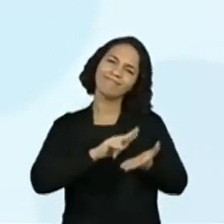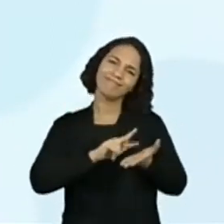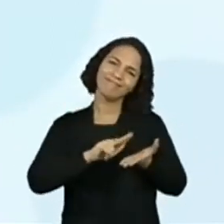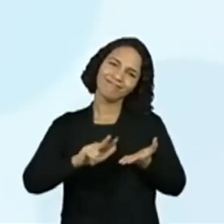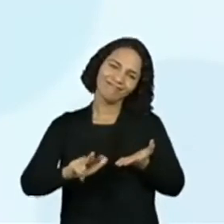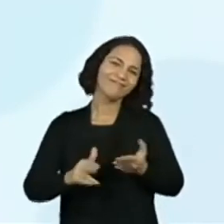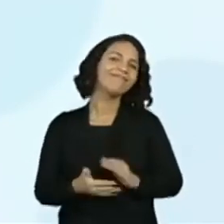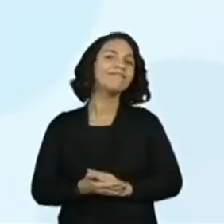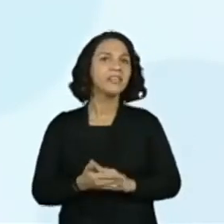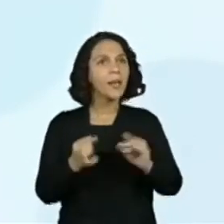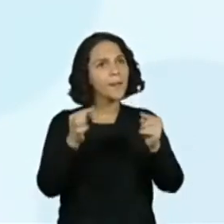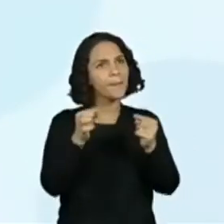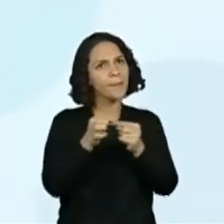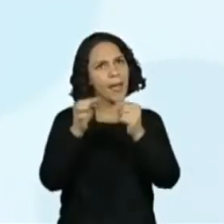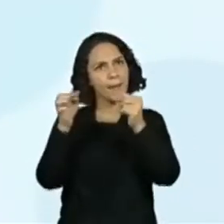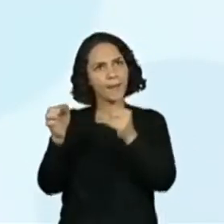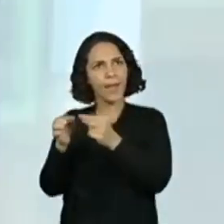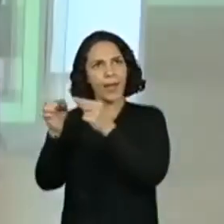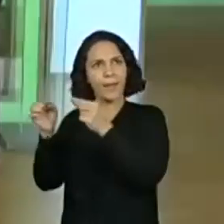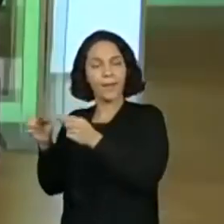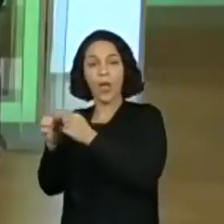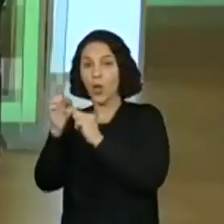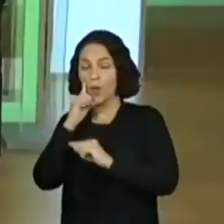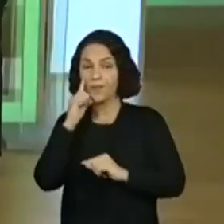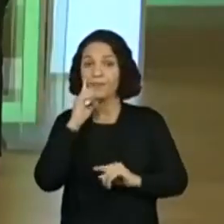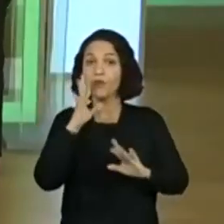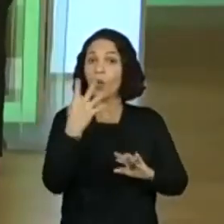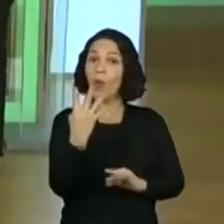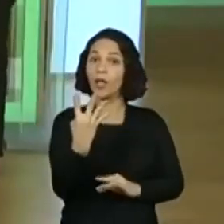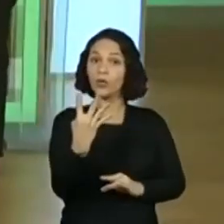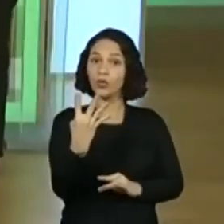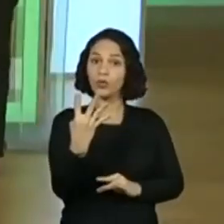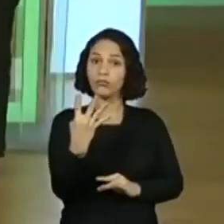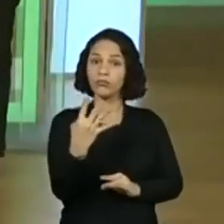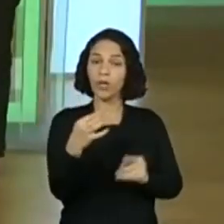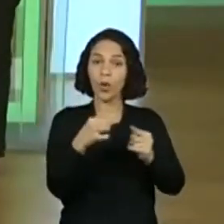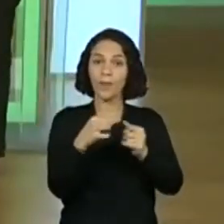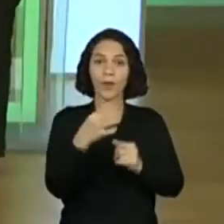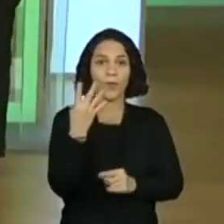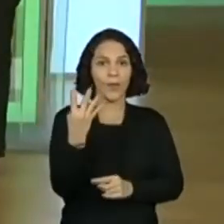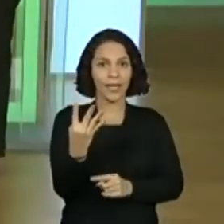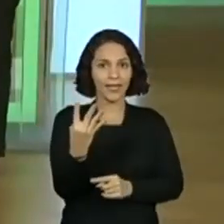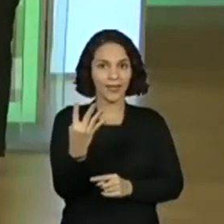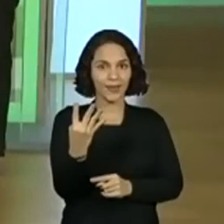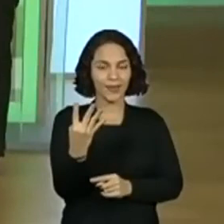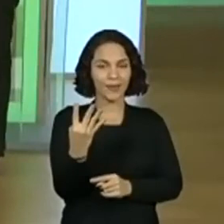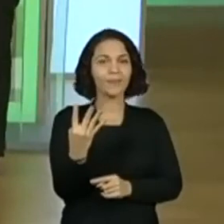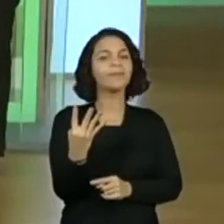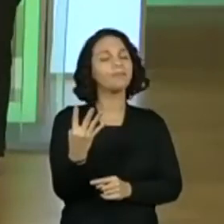não é? Sim. Quantas combinações nós já tivemos até agora? 4. 4 combinações, muito bem.